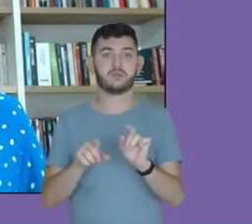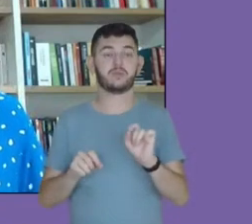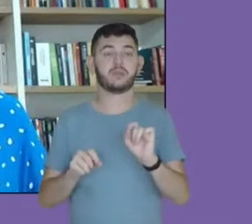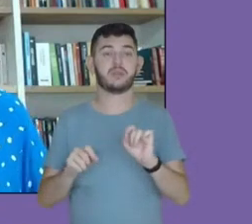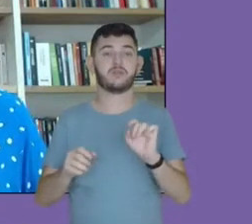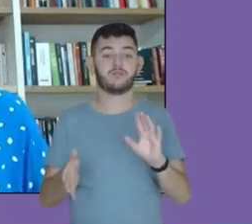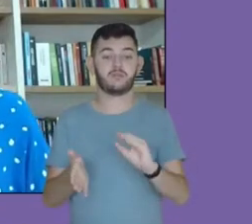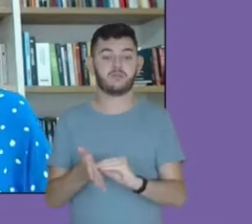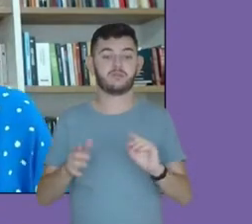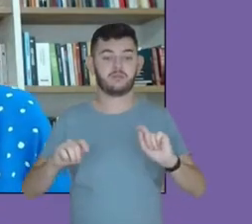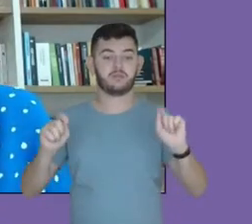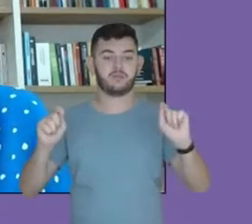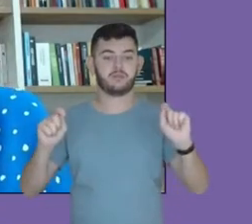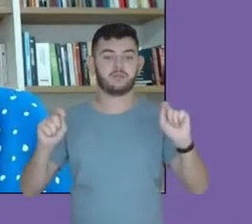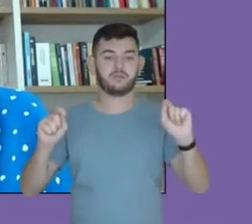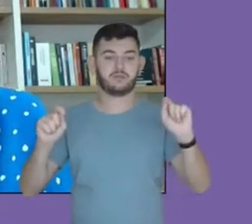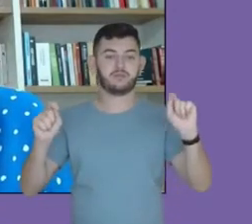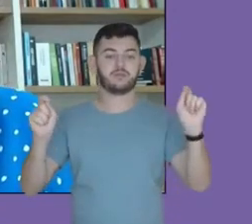social.